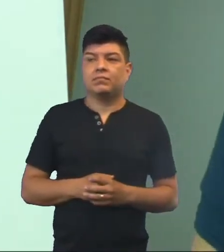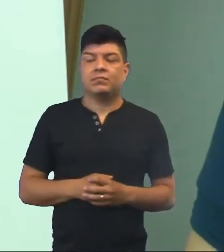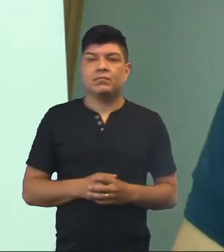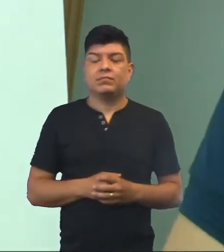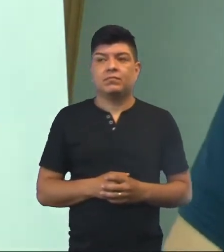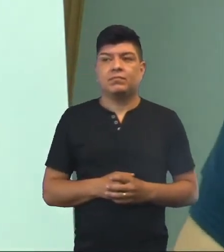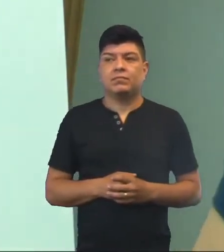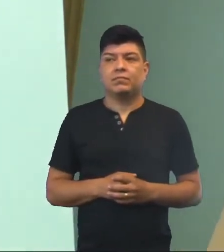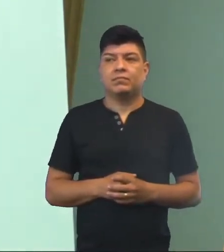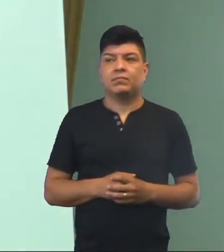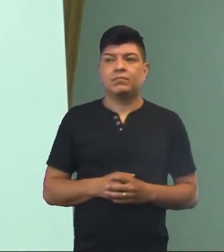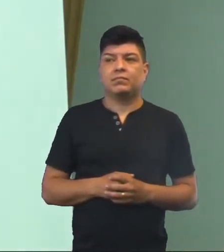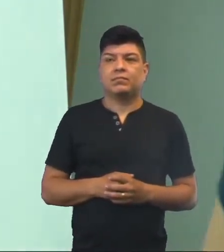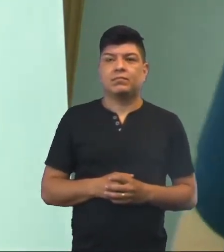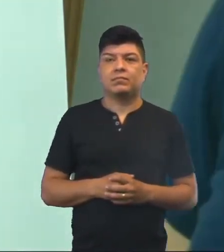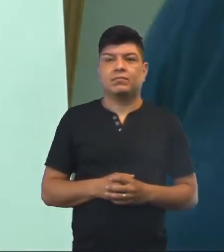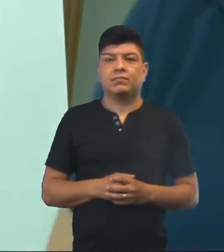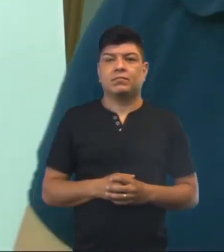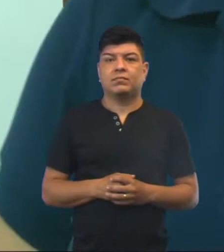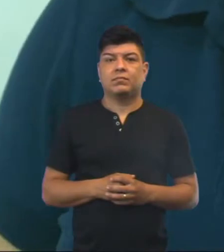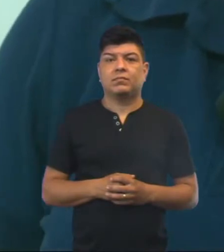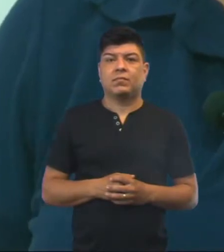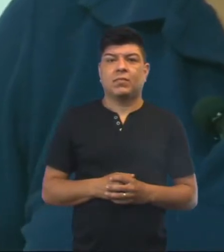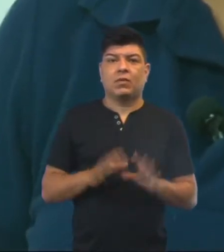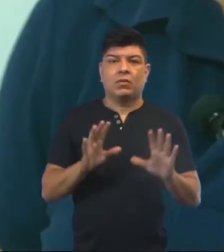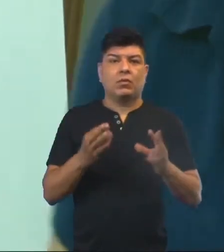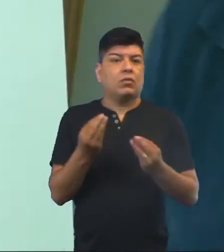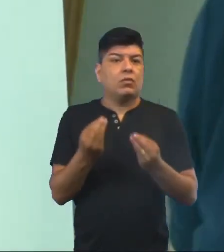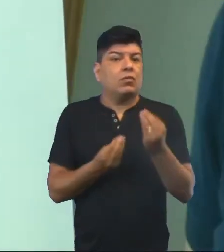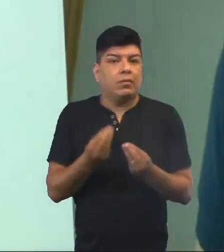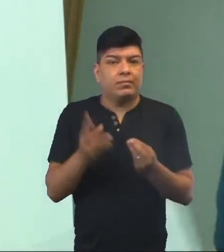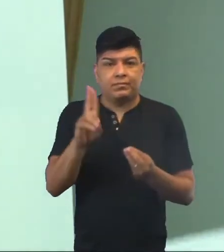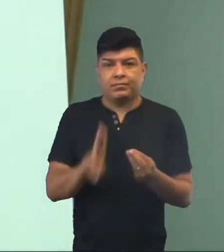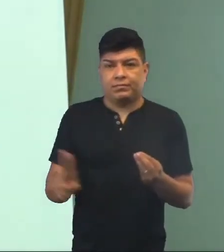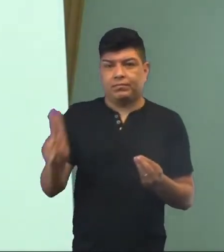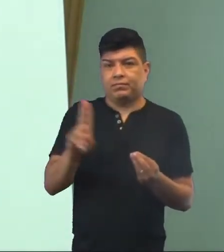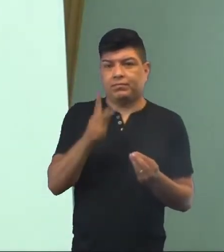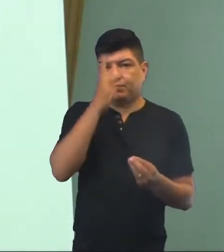tá? Com quem a gente deve usar essa linguagem?